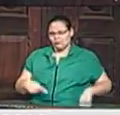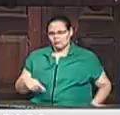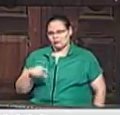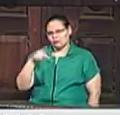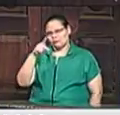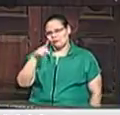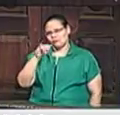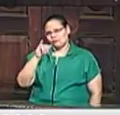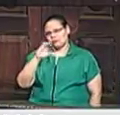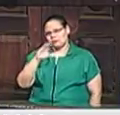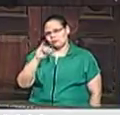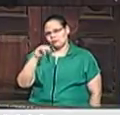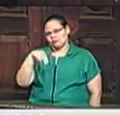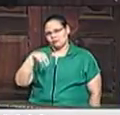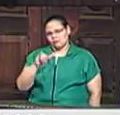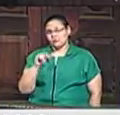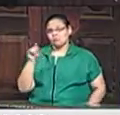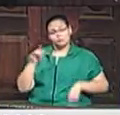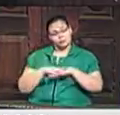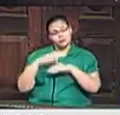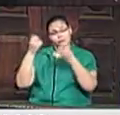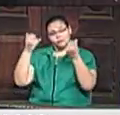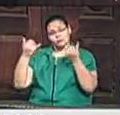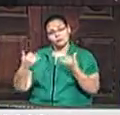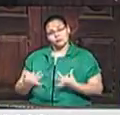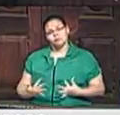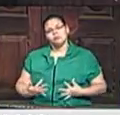Pisciani para ele explicar